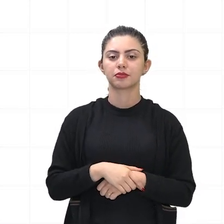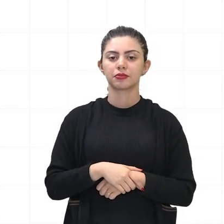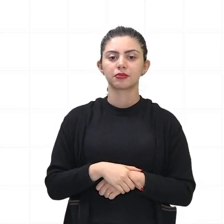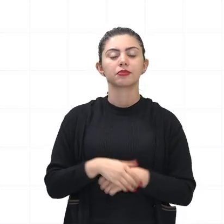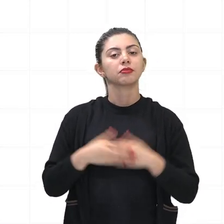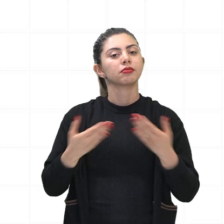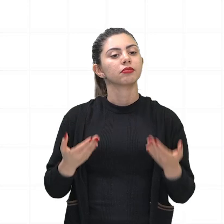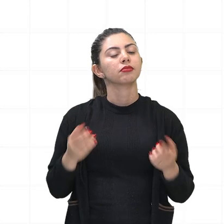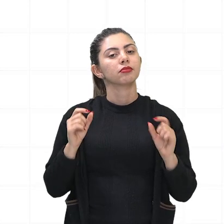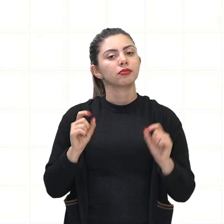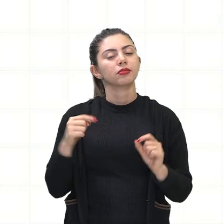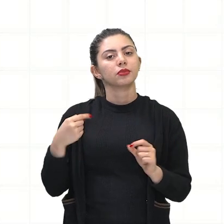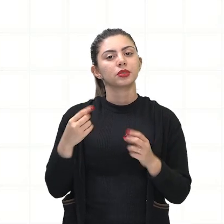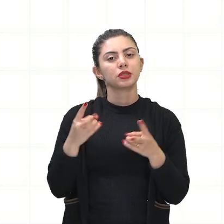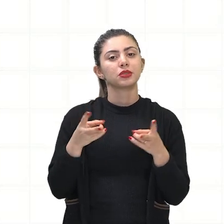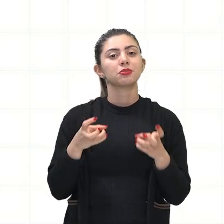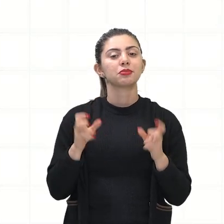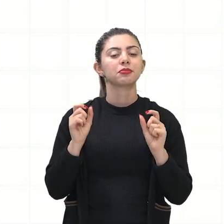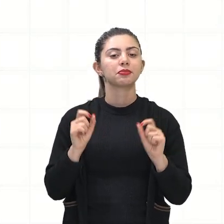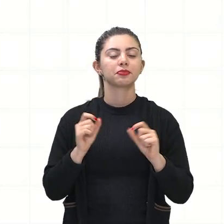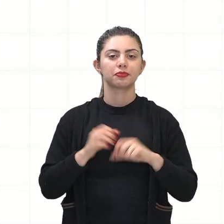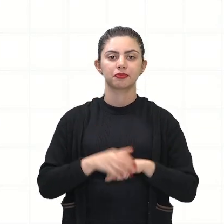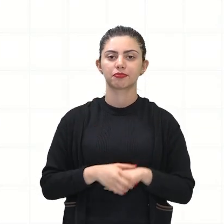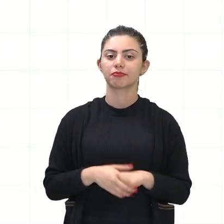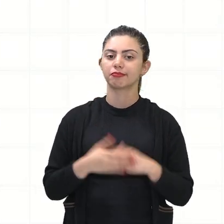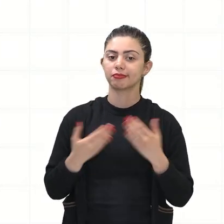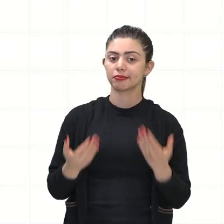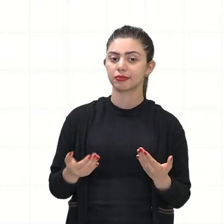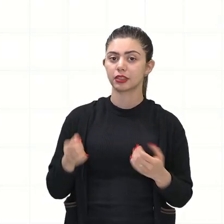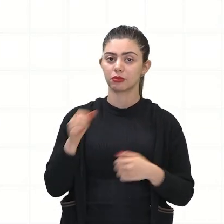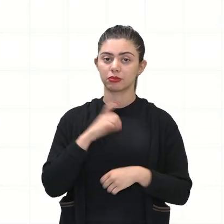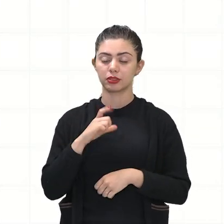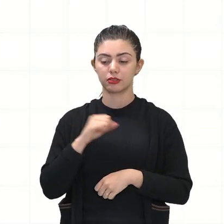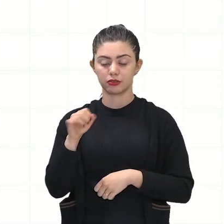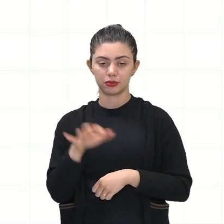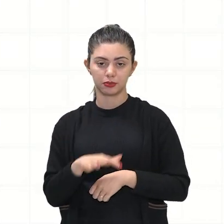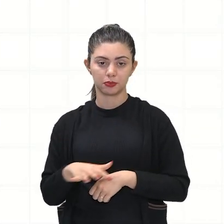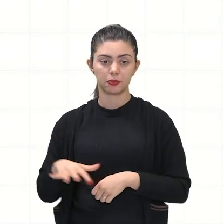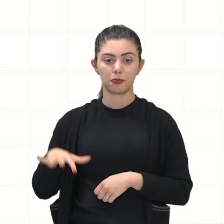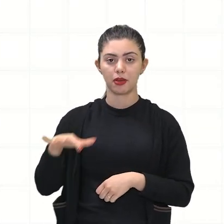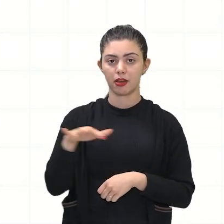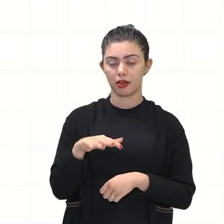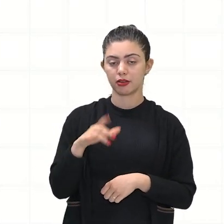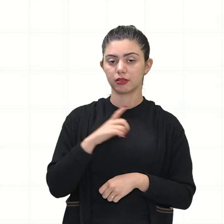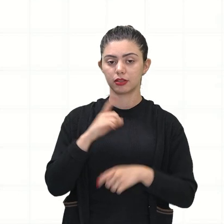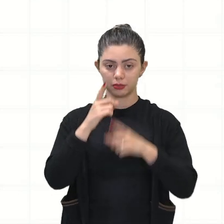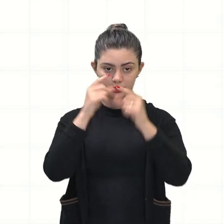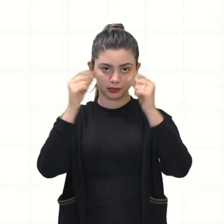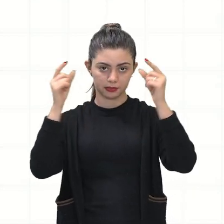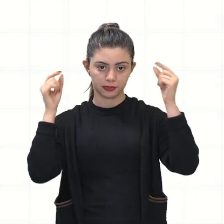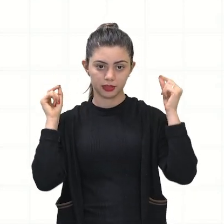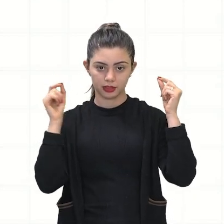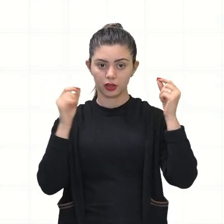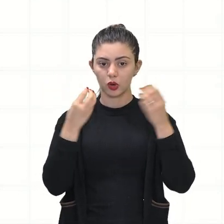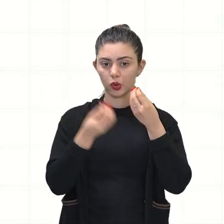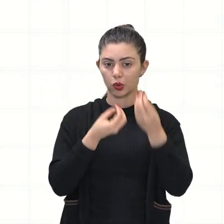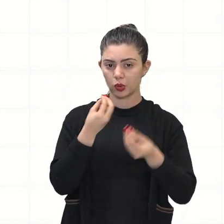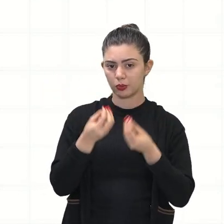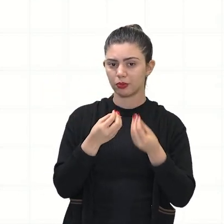convivência. Então, nós podemos dizer o seguinte, que de um lado, nós vamos ver nas polis gregas a dimensão da